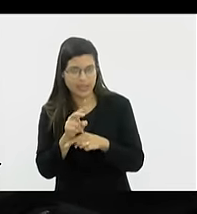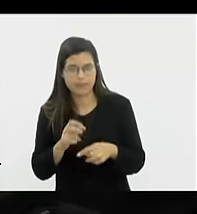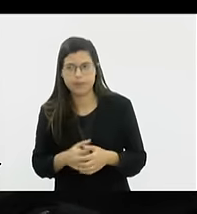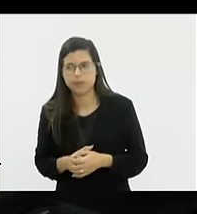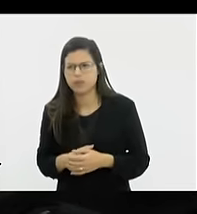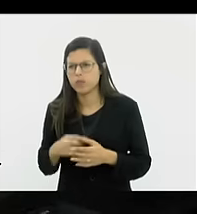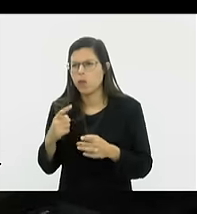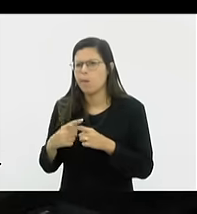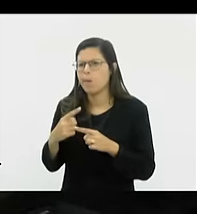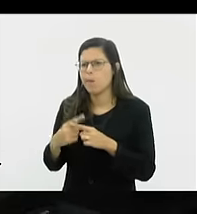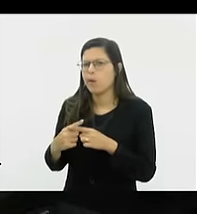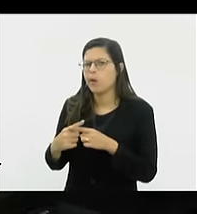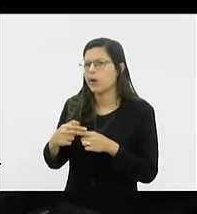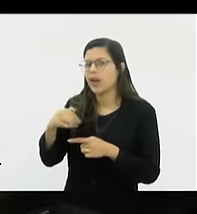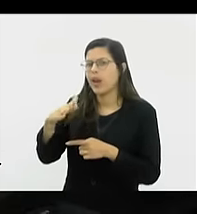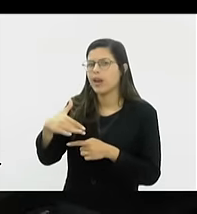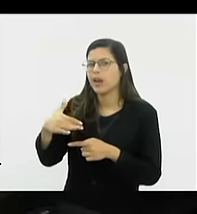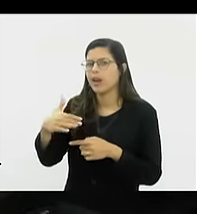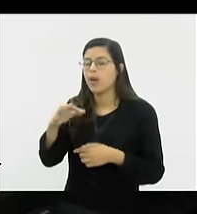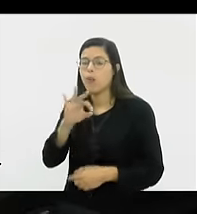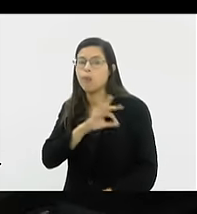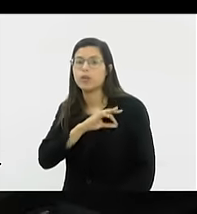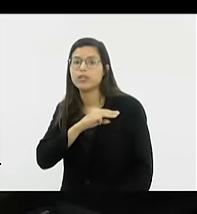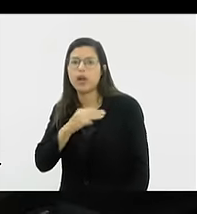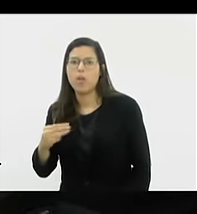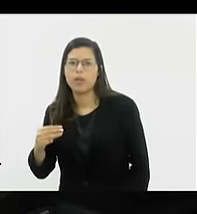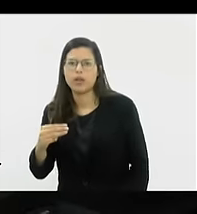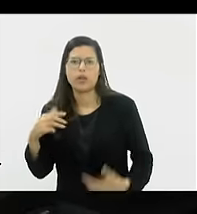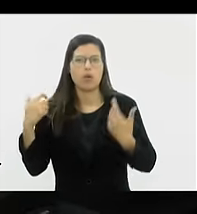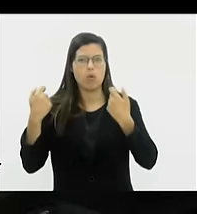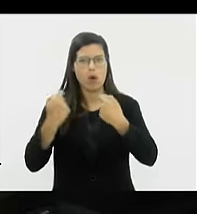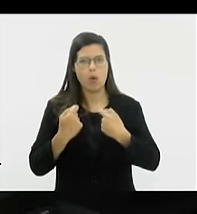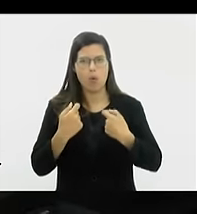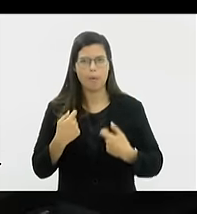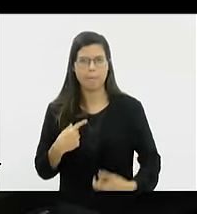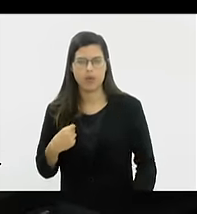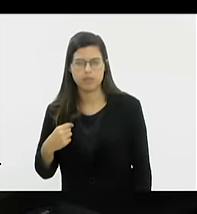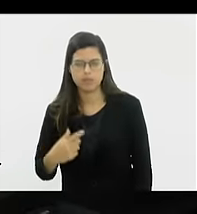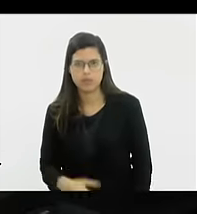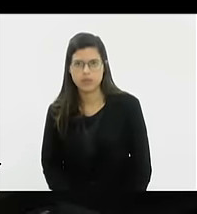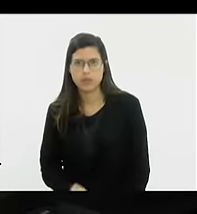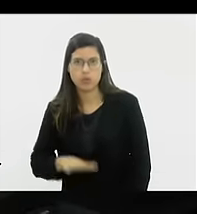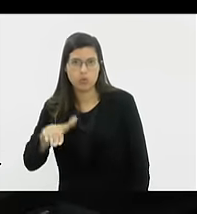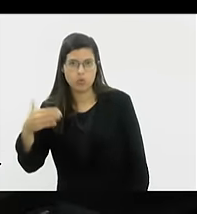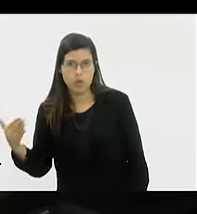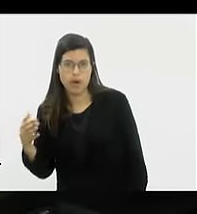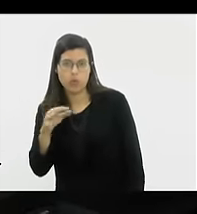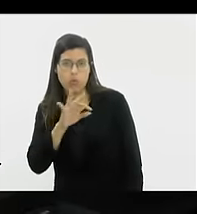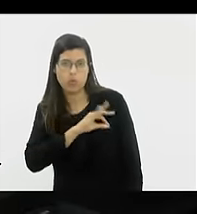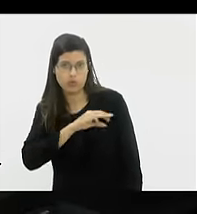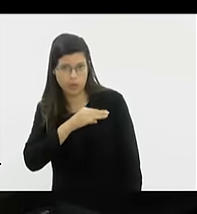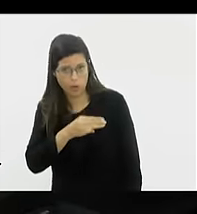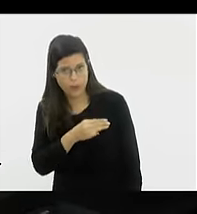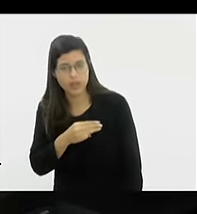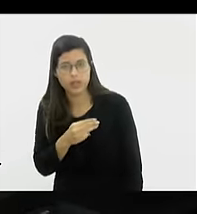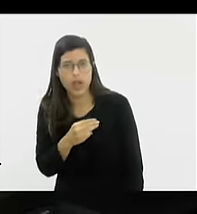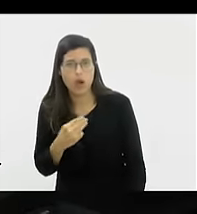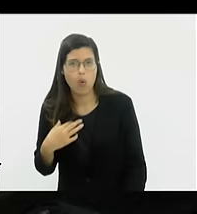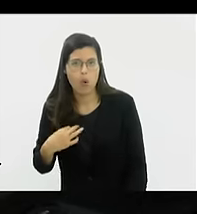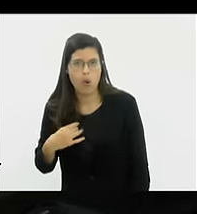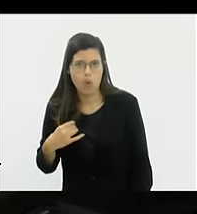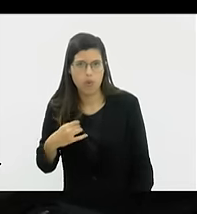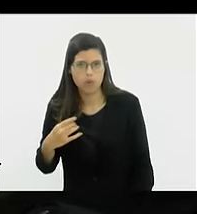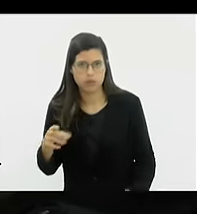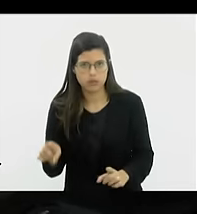quem ela estava sendo dirigida? Por um policial militar fardado. Sabe quem estava do lado? Um policial militar fardado. Por